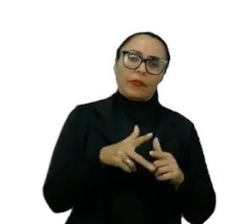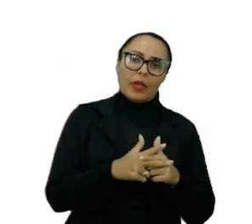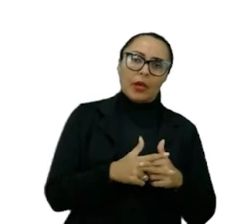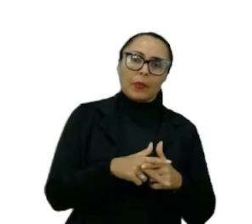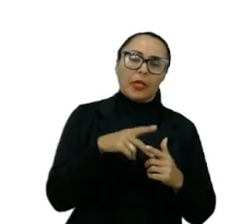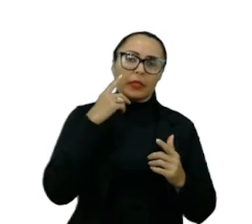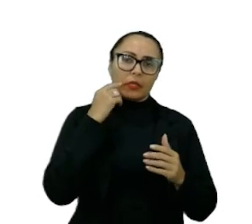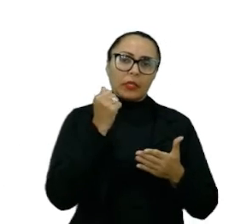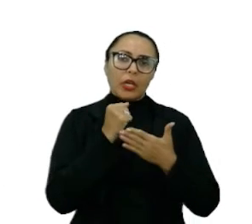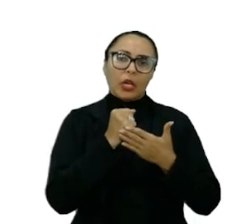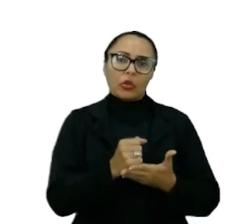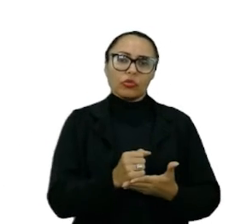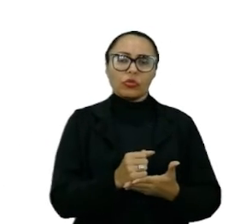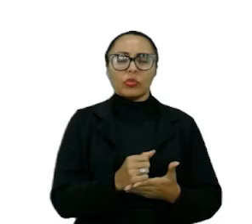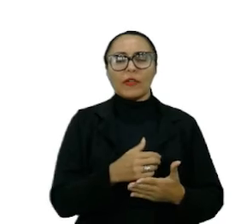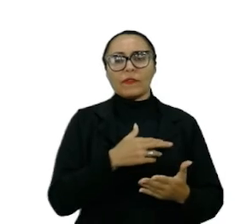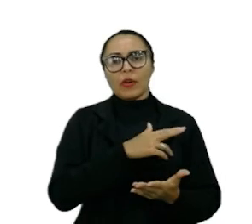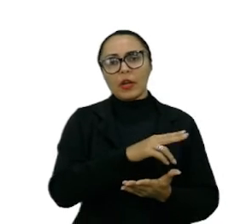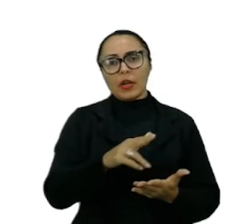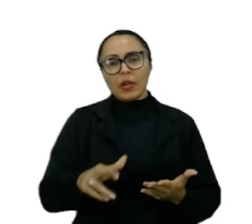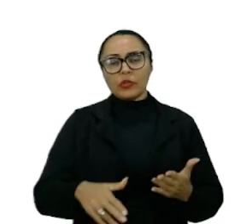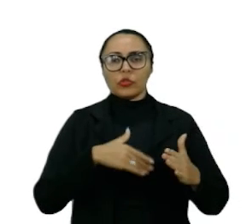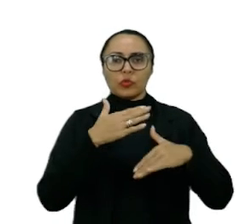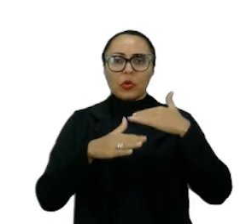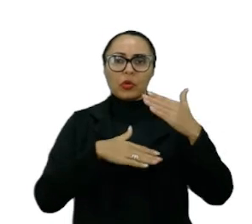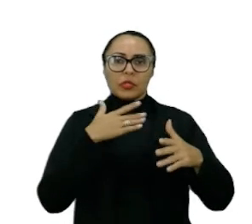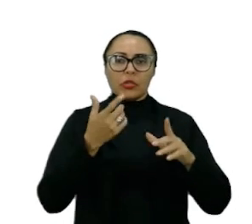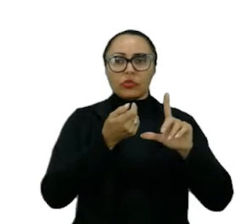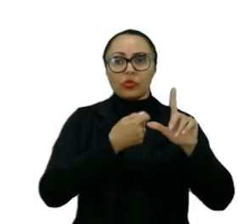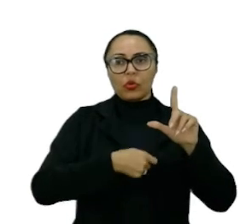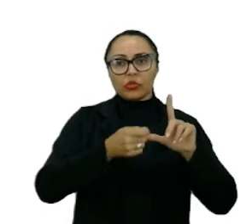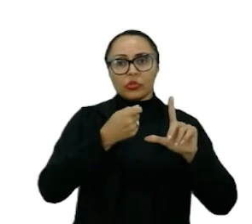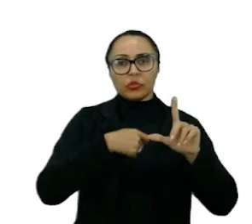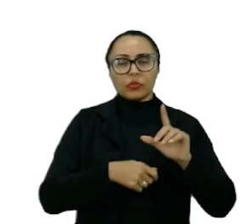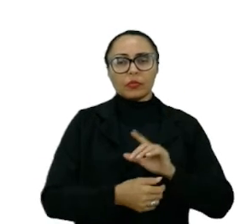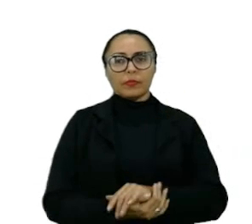os processos logísticos.